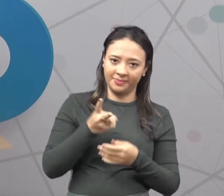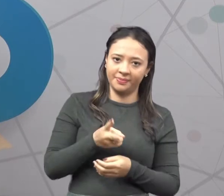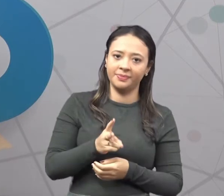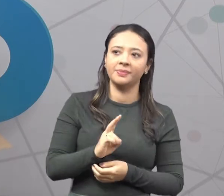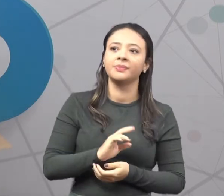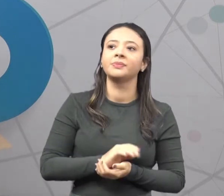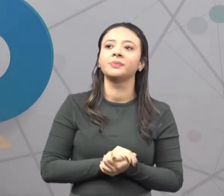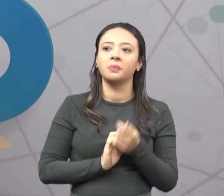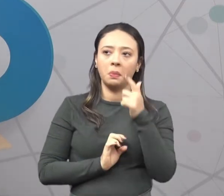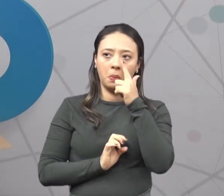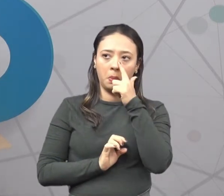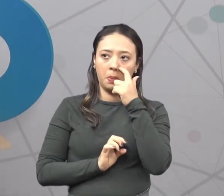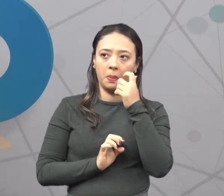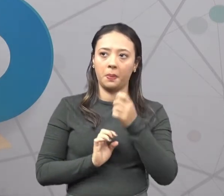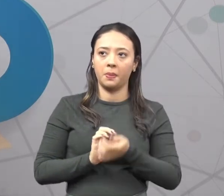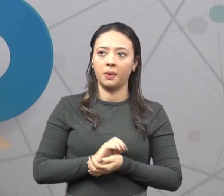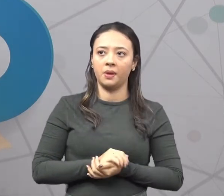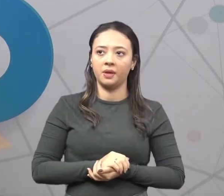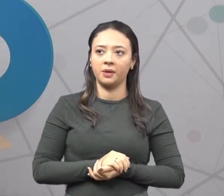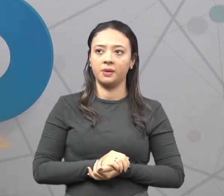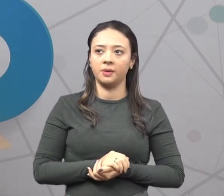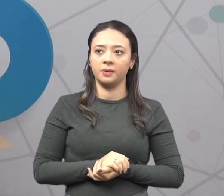dar continuidade.